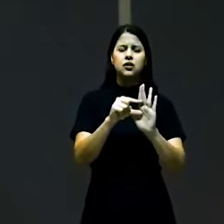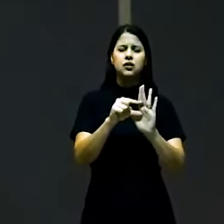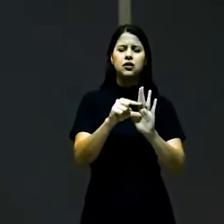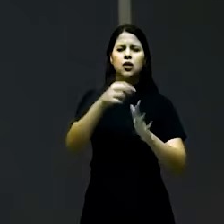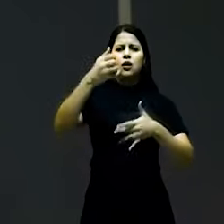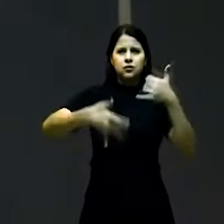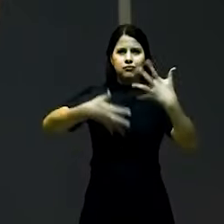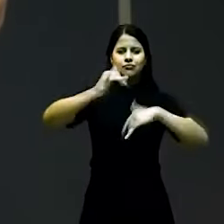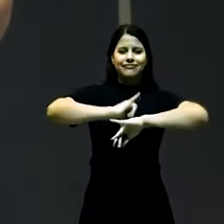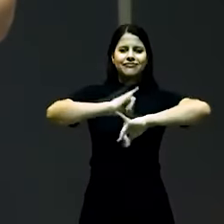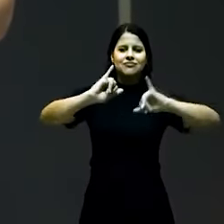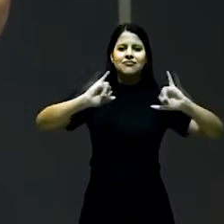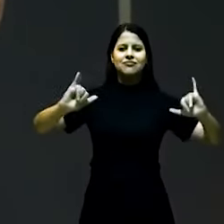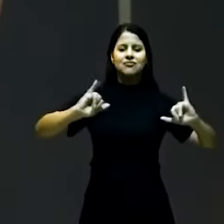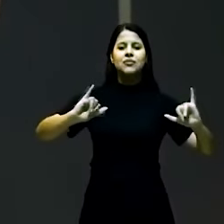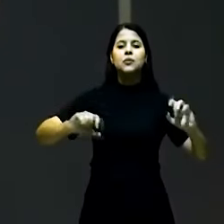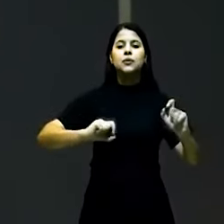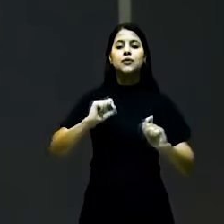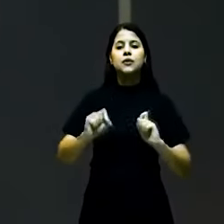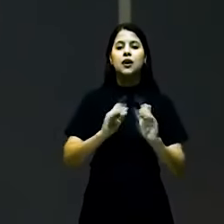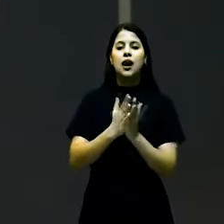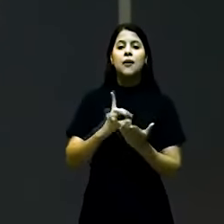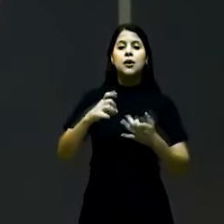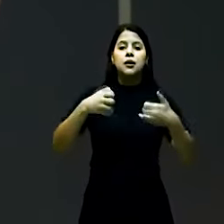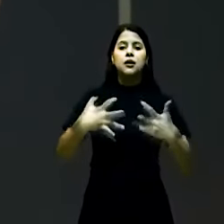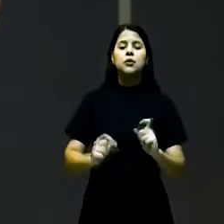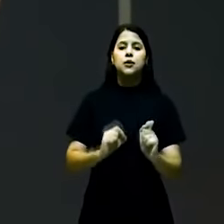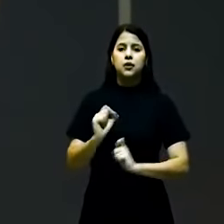conversar um pouquinho. Onde o texto diz assim: